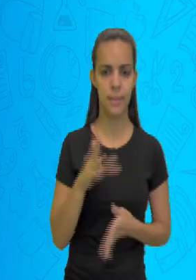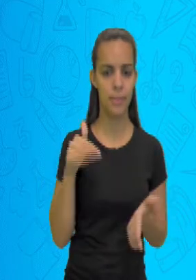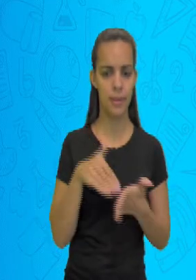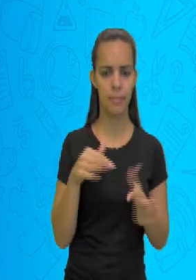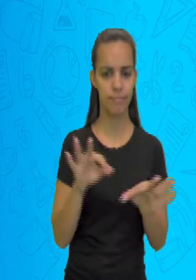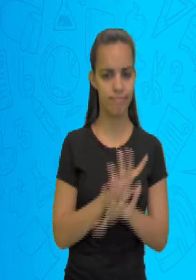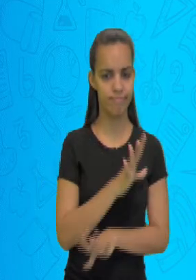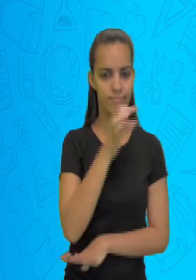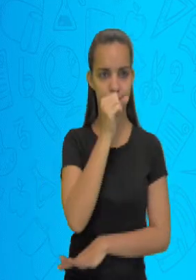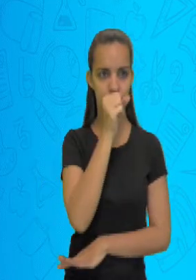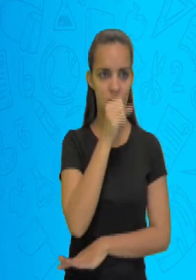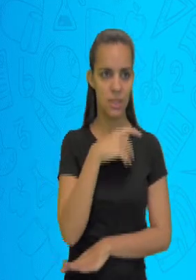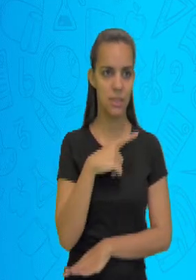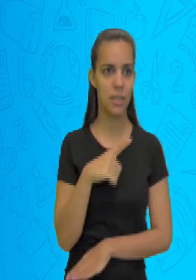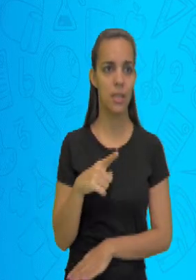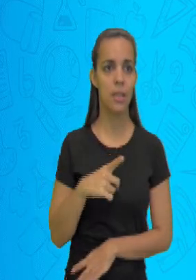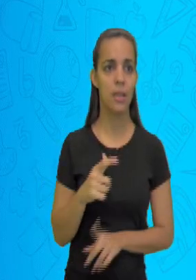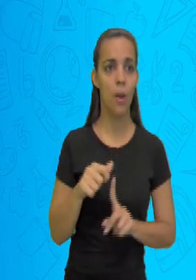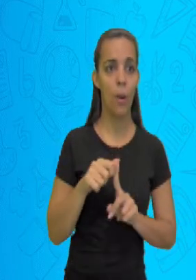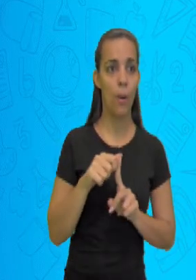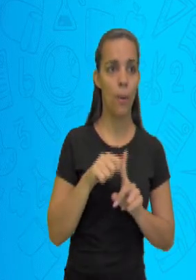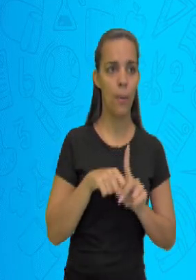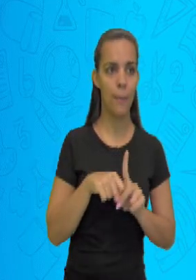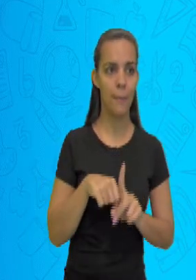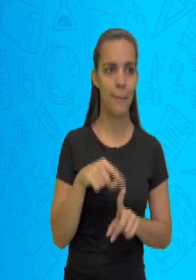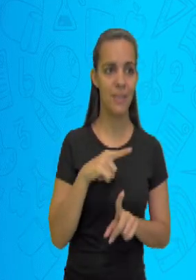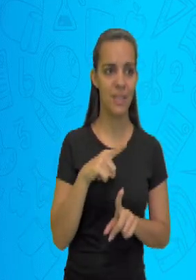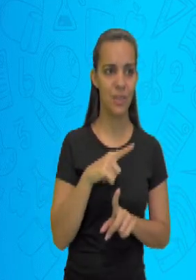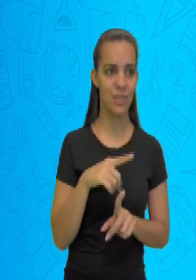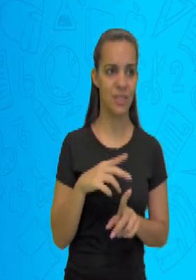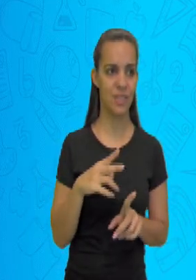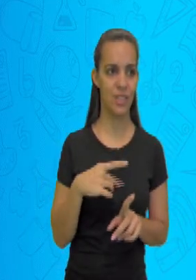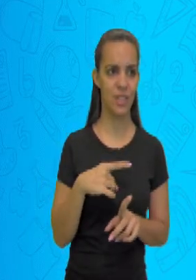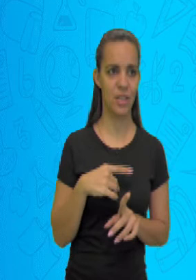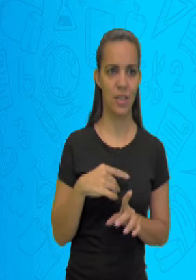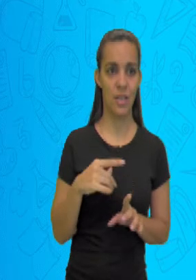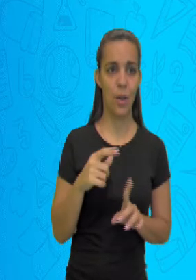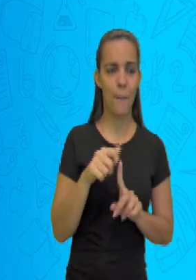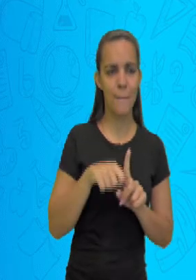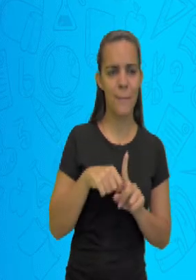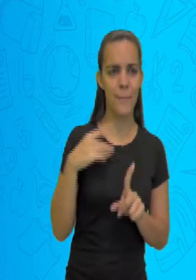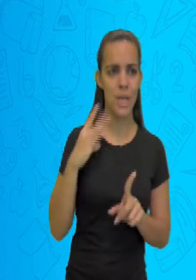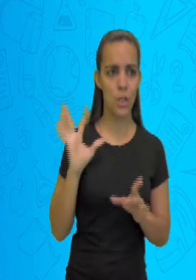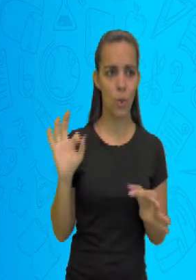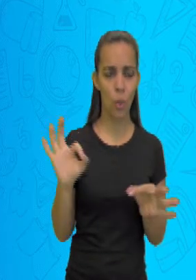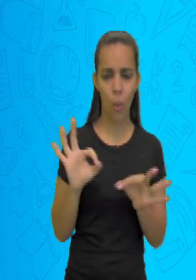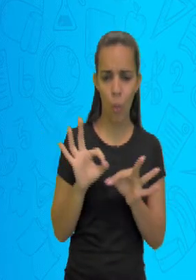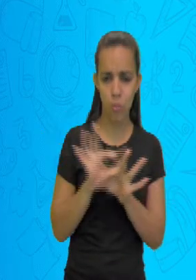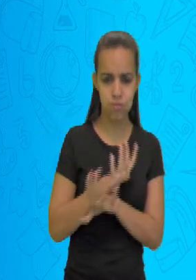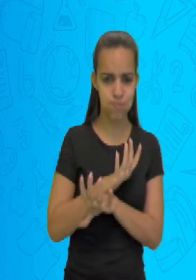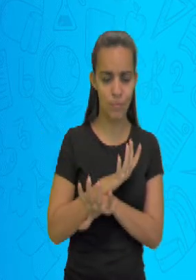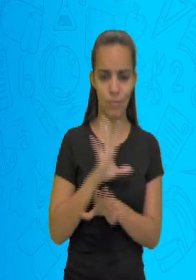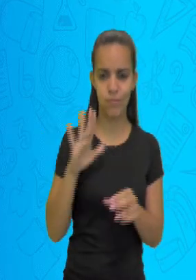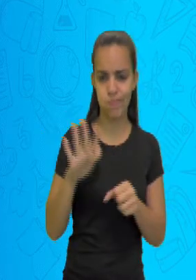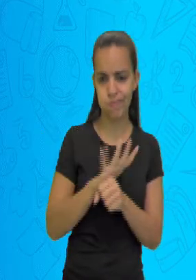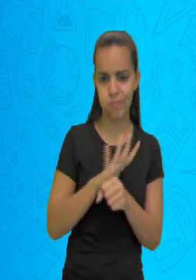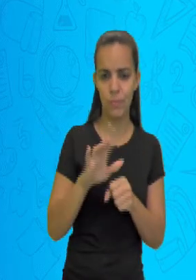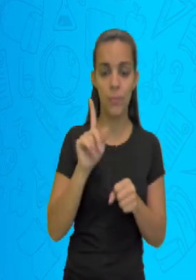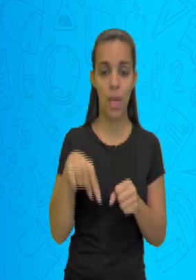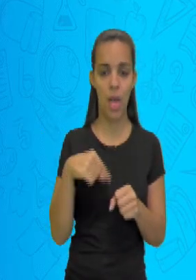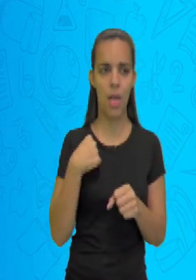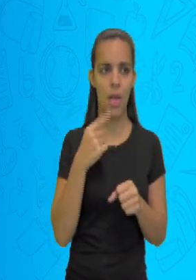4 semanas completas. O que é completa? A semana toda cheia. Começou no domingo e terminou